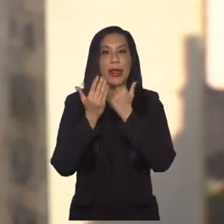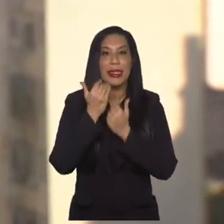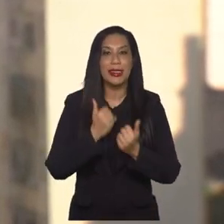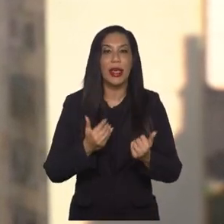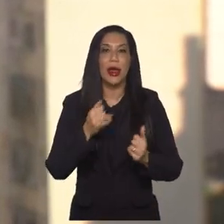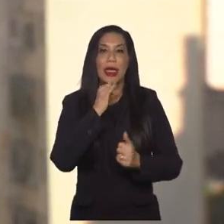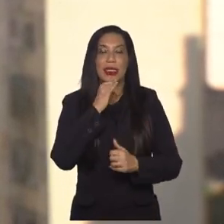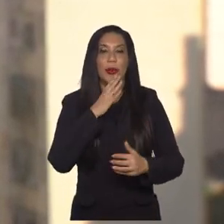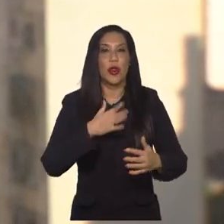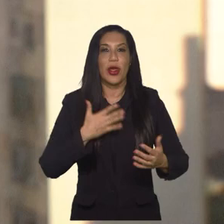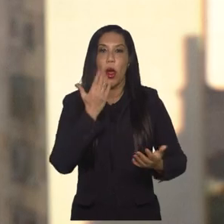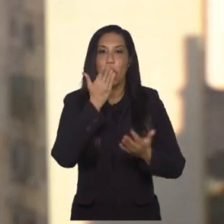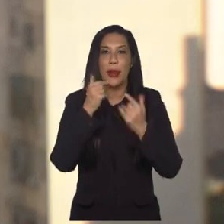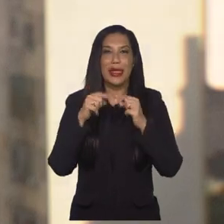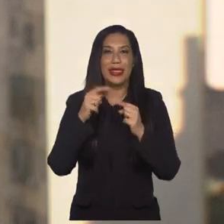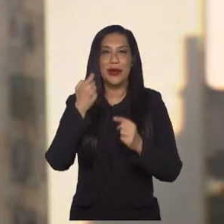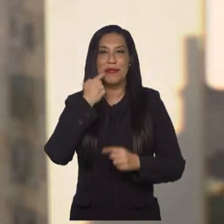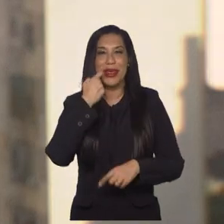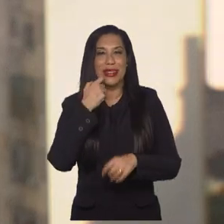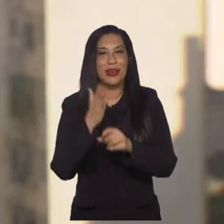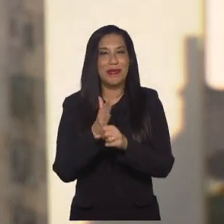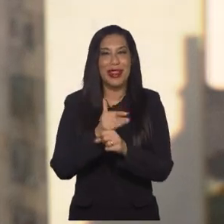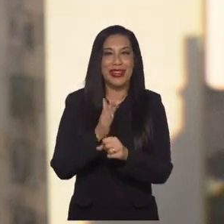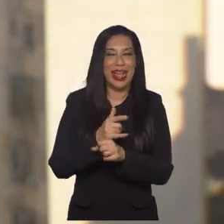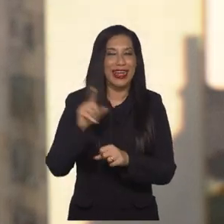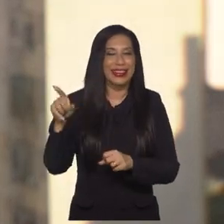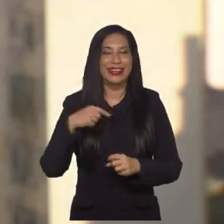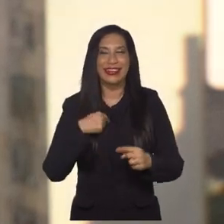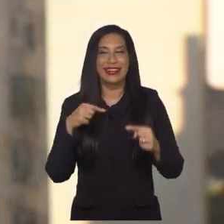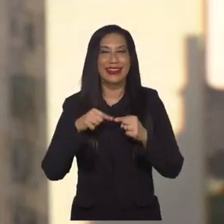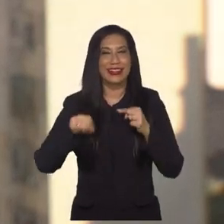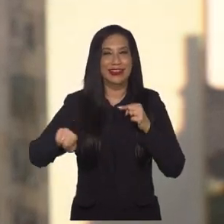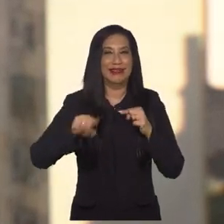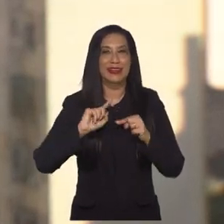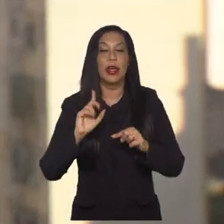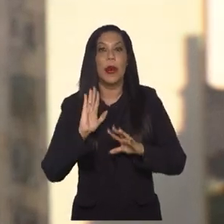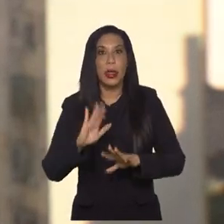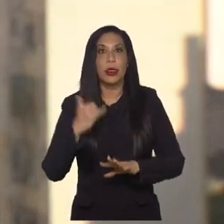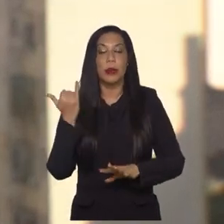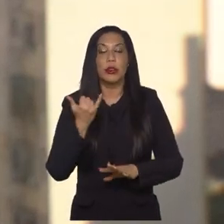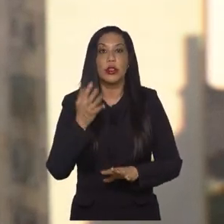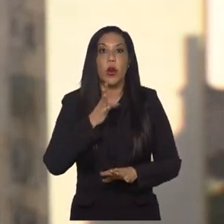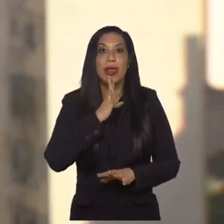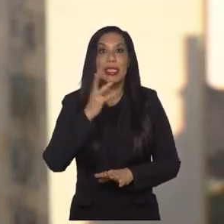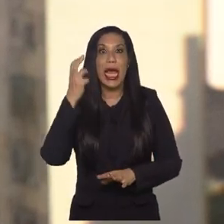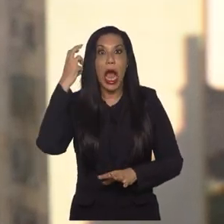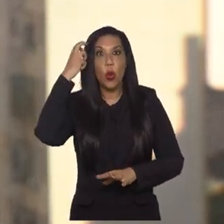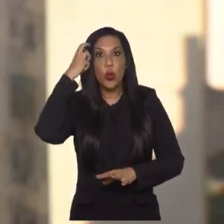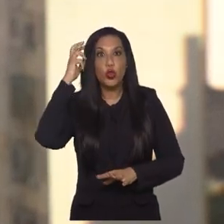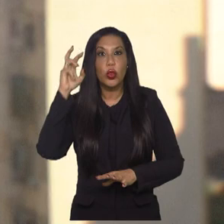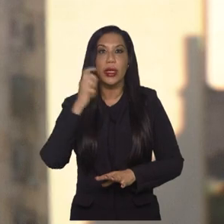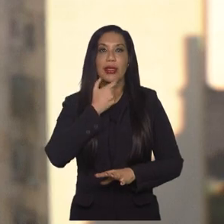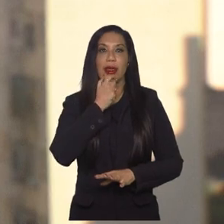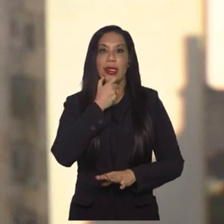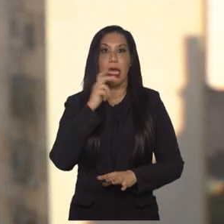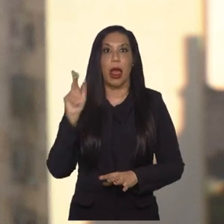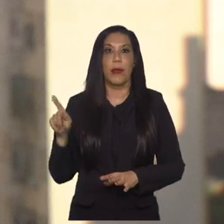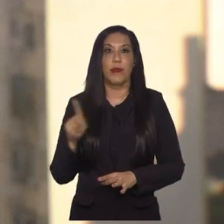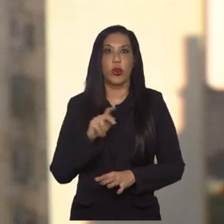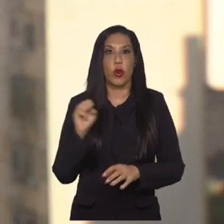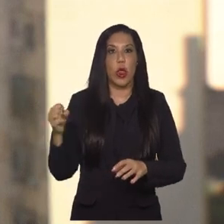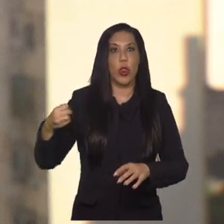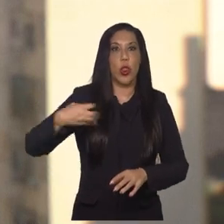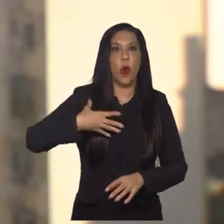não tem o estômago para comer aquele peixe com batata frita no jornal. Mas enfim, isso é fundamental para você ter um bom desenvolvimento e principalmente conseguir com que